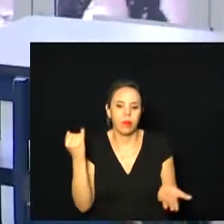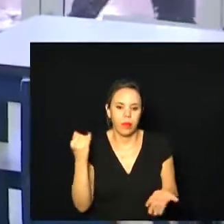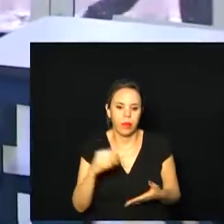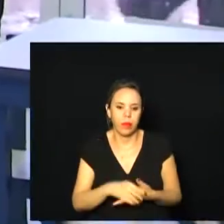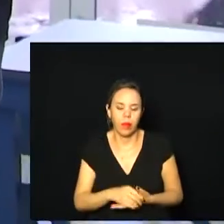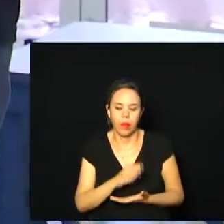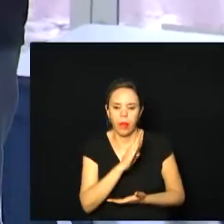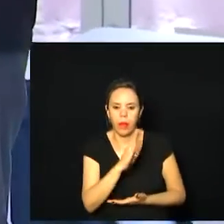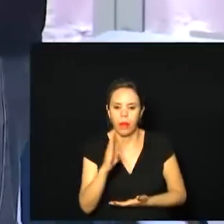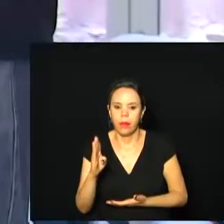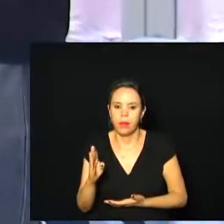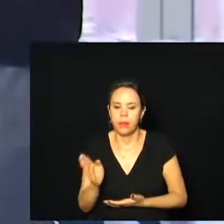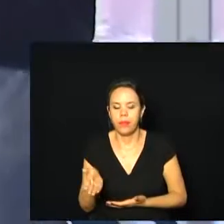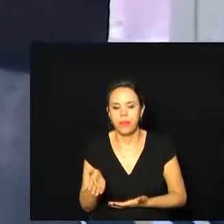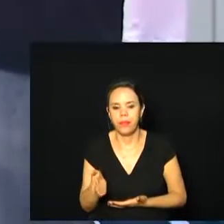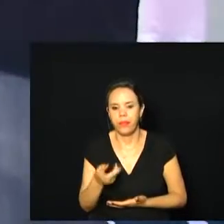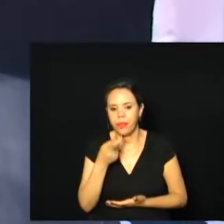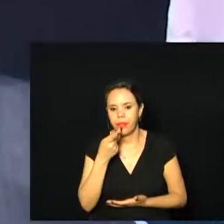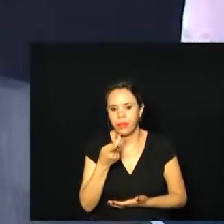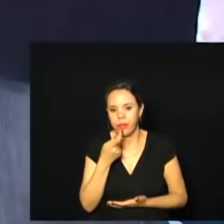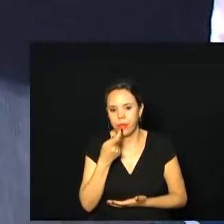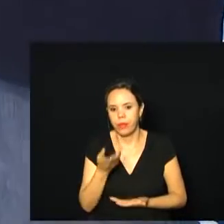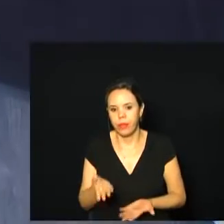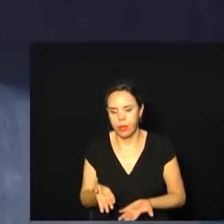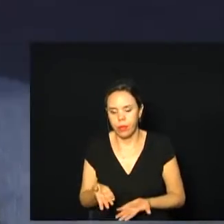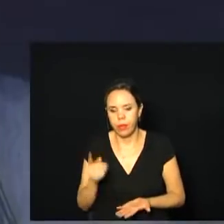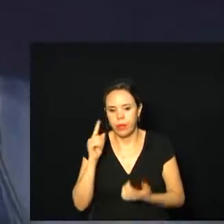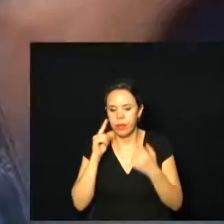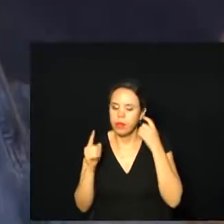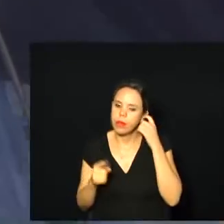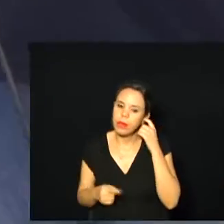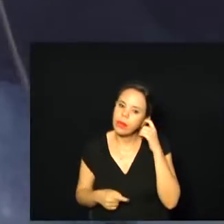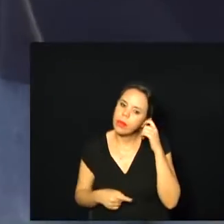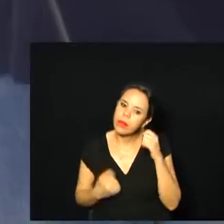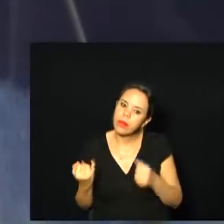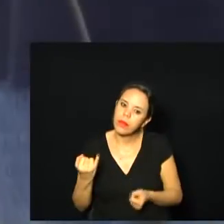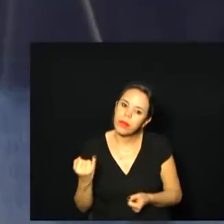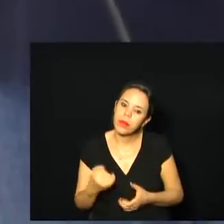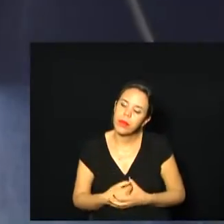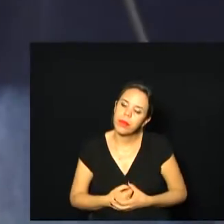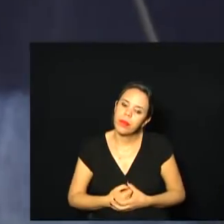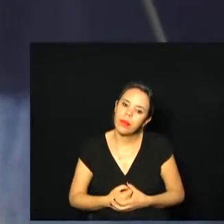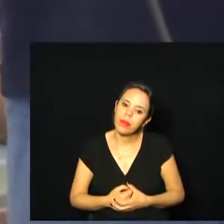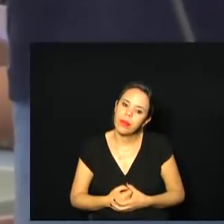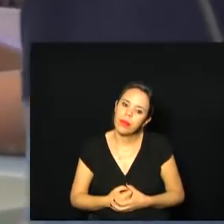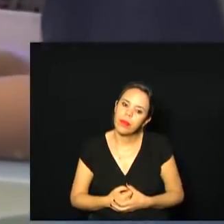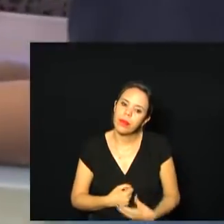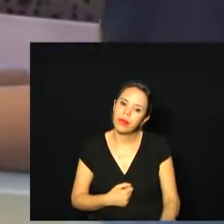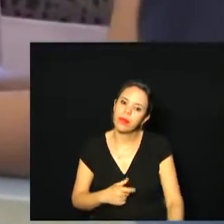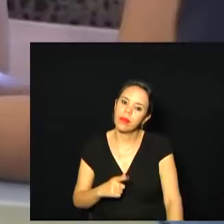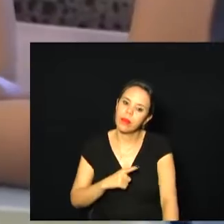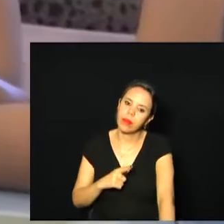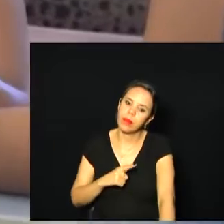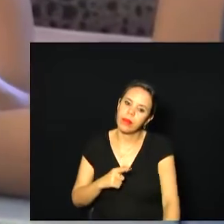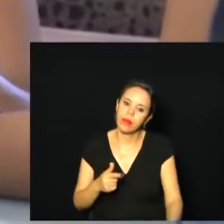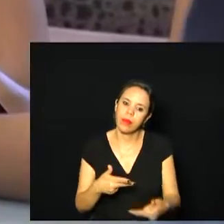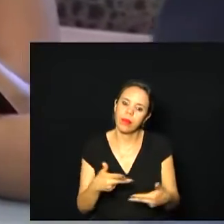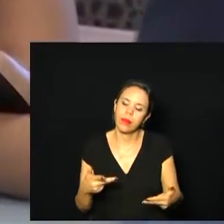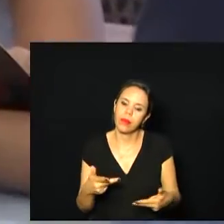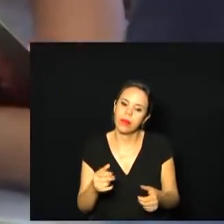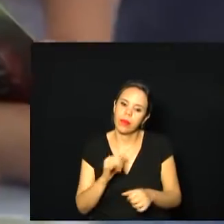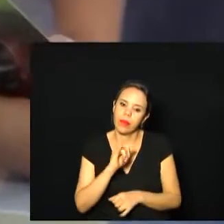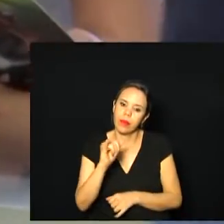da biblioteca, já que a gente está falando sobre esse dia tão importante? Eu tenho algumas coisas que a gente